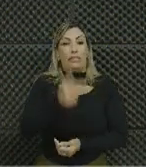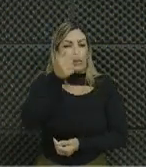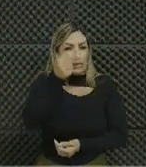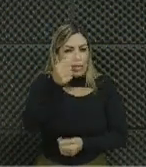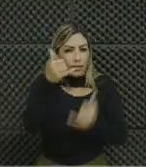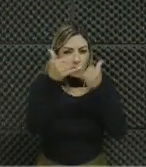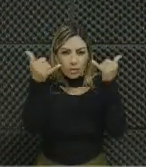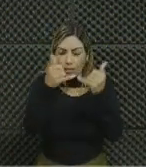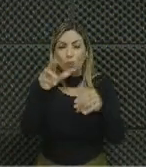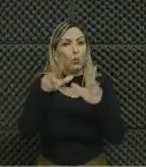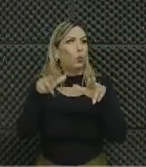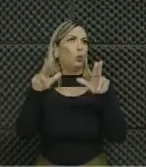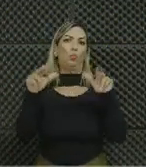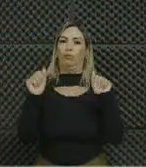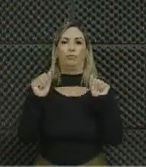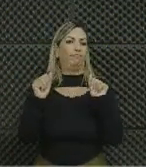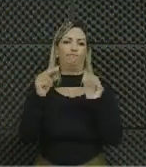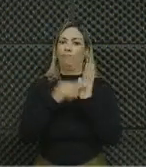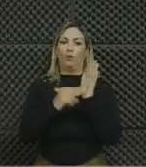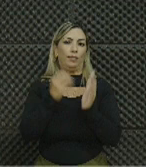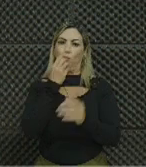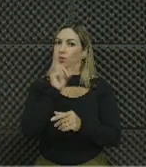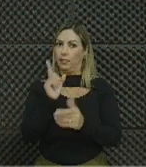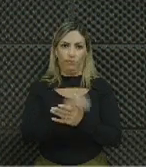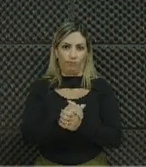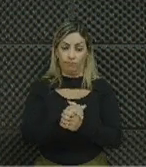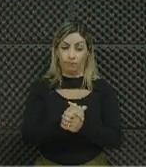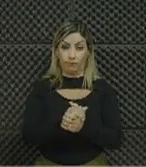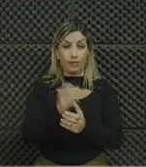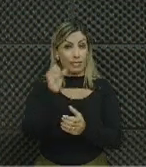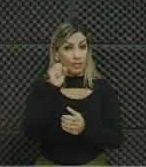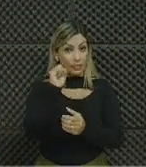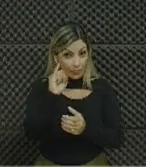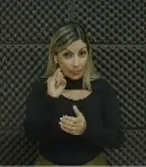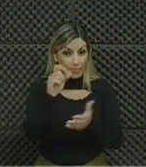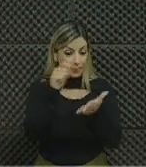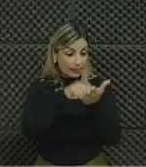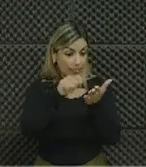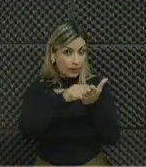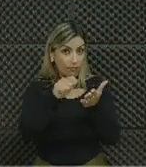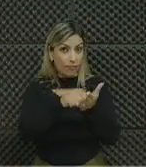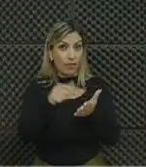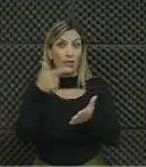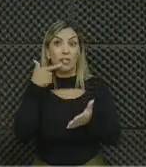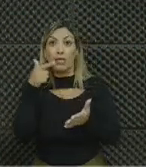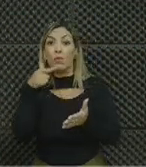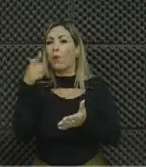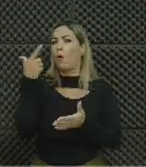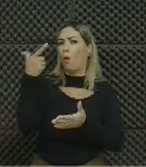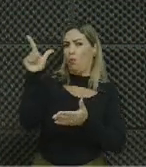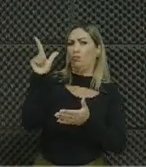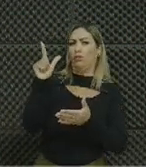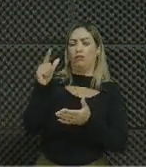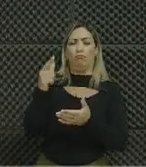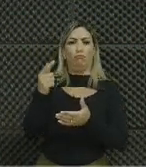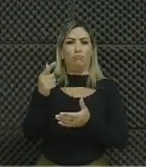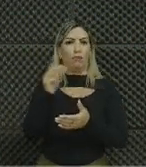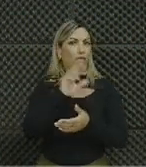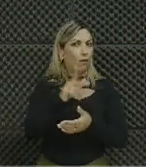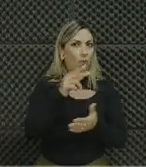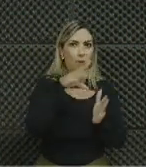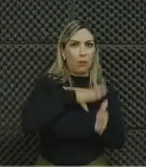nota nunca, não tem como. Se você escrever em outra língua que não seja a língua